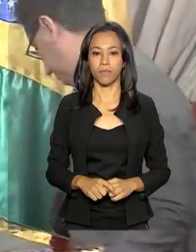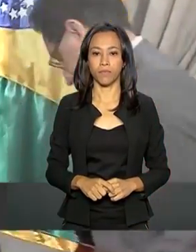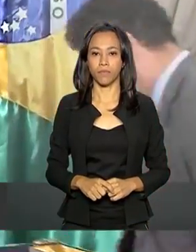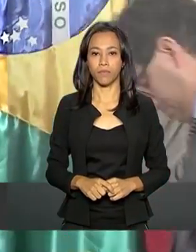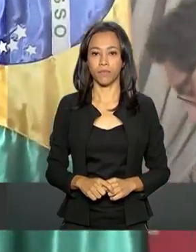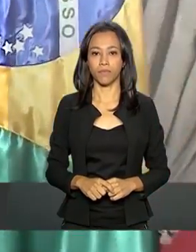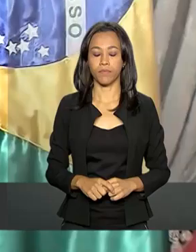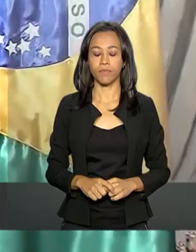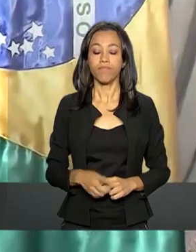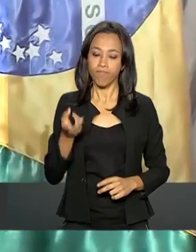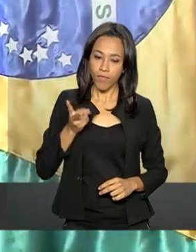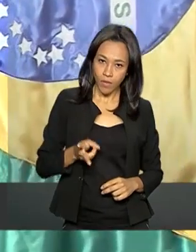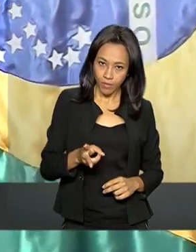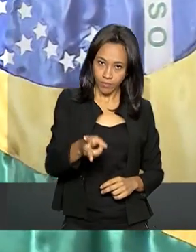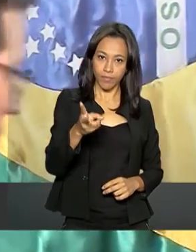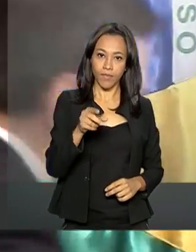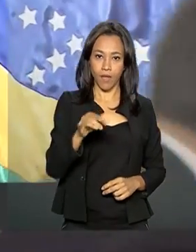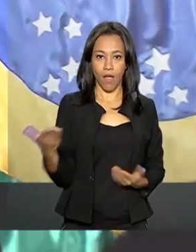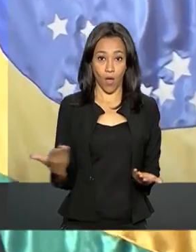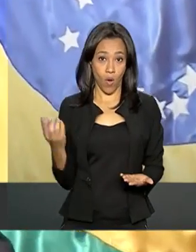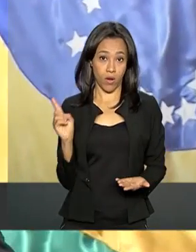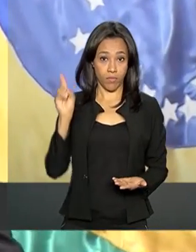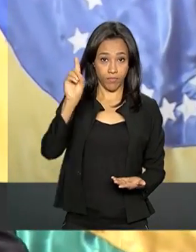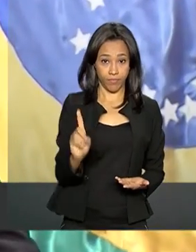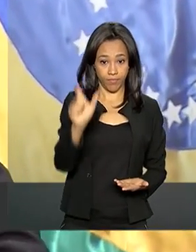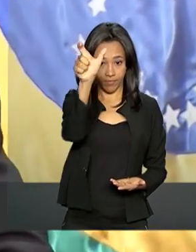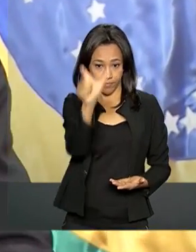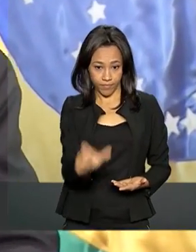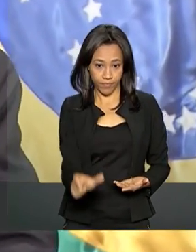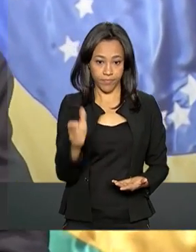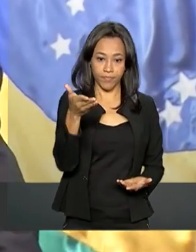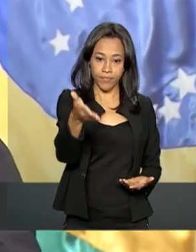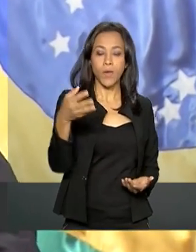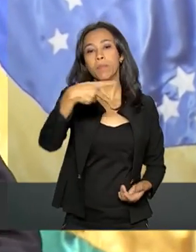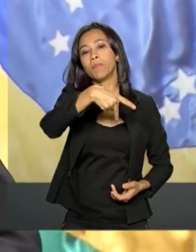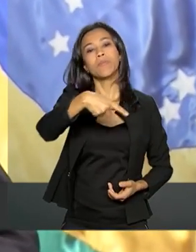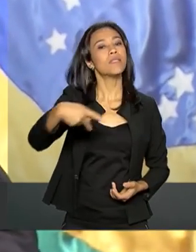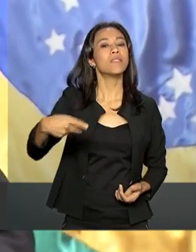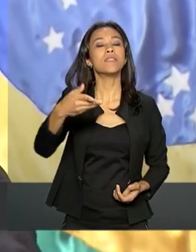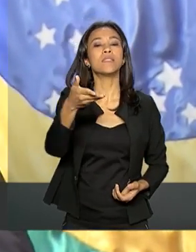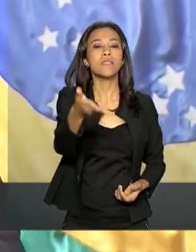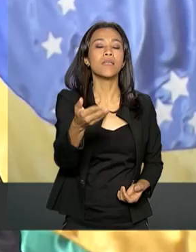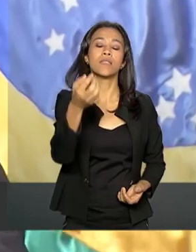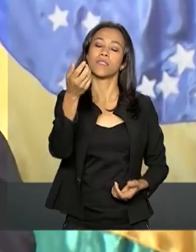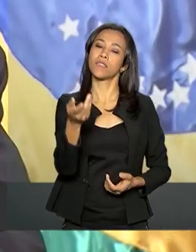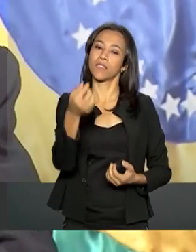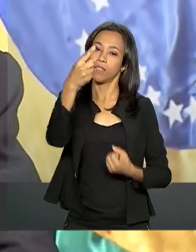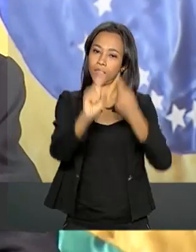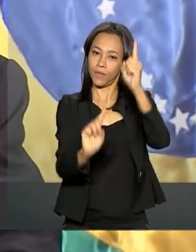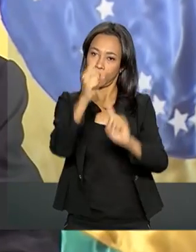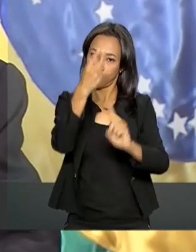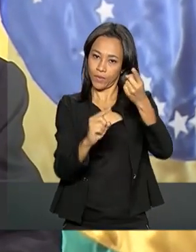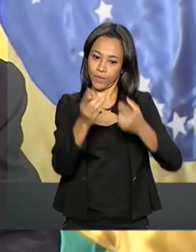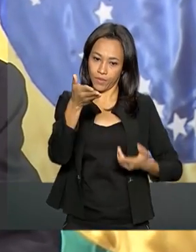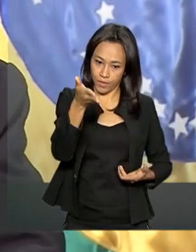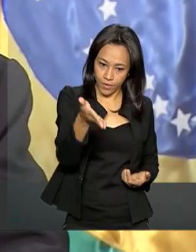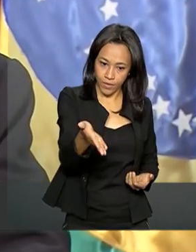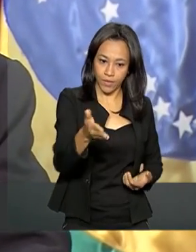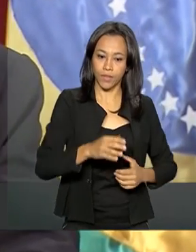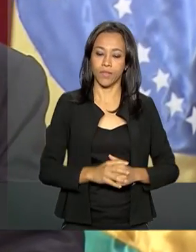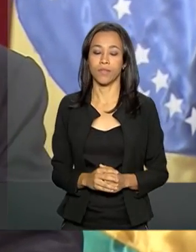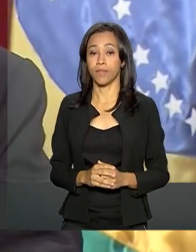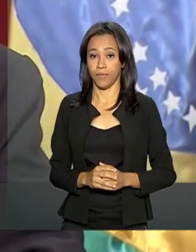A continuação, para uso da palavra, a sua excelência, o presidente da República do Chile, senhor Sebastián